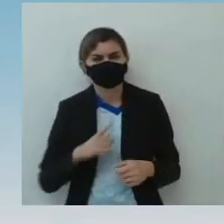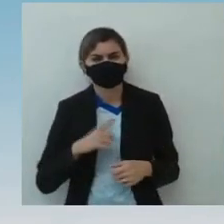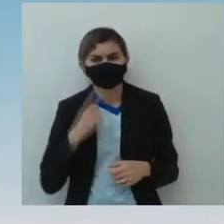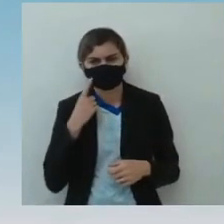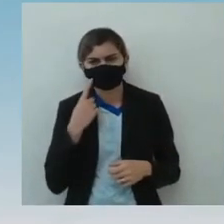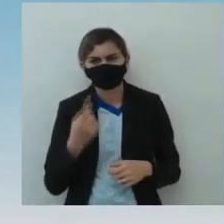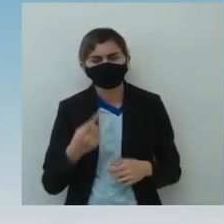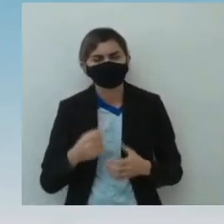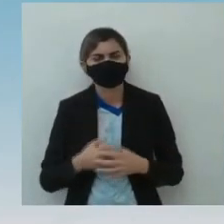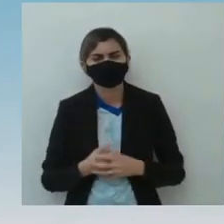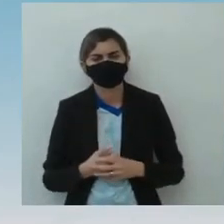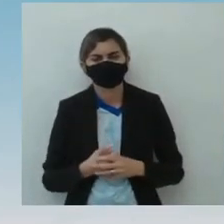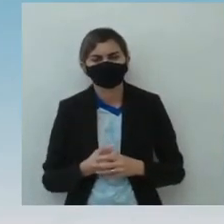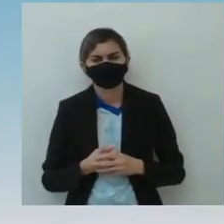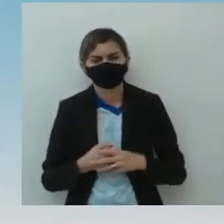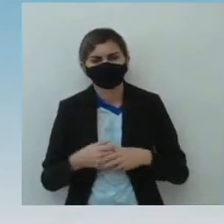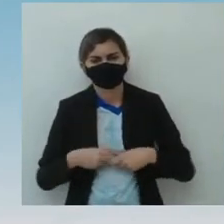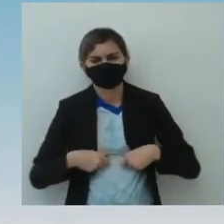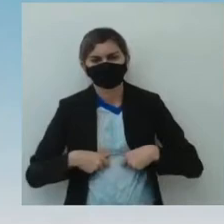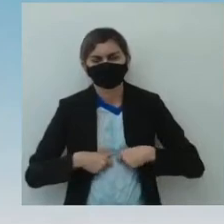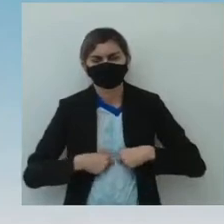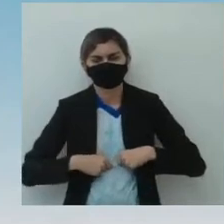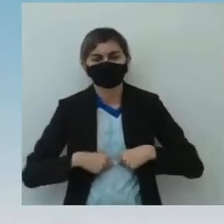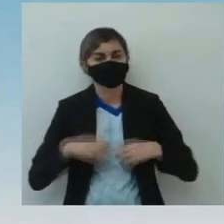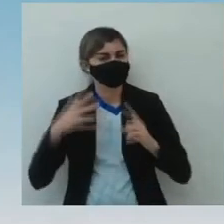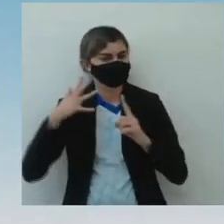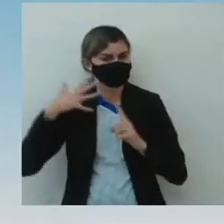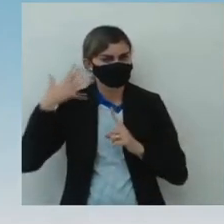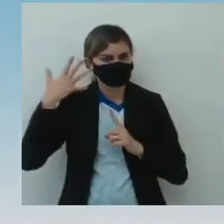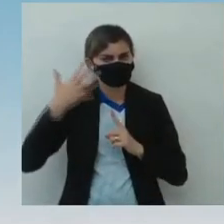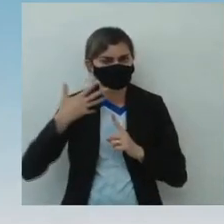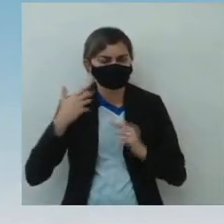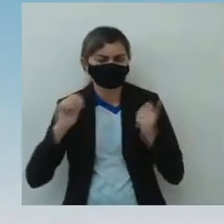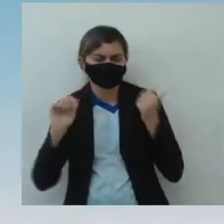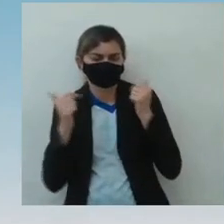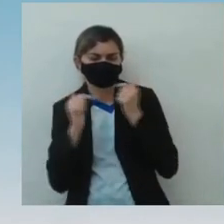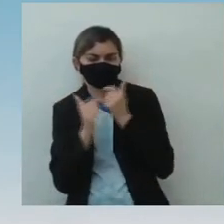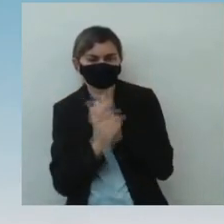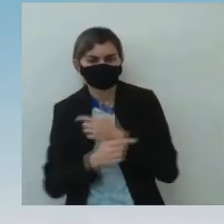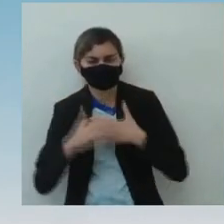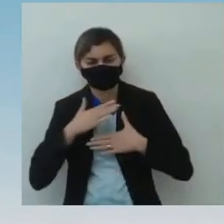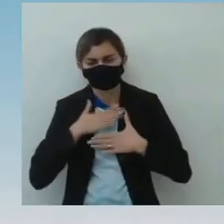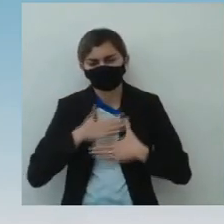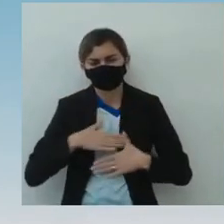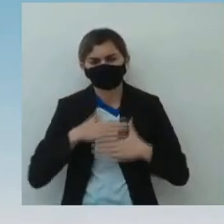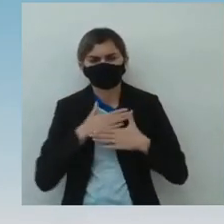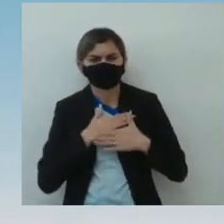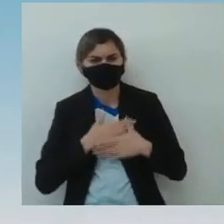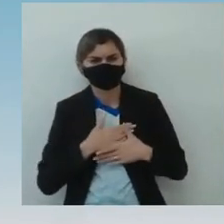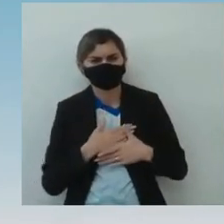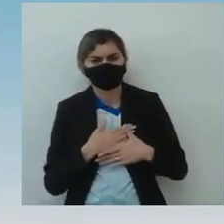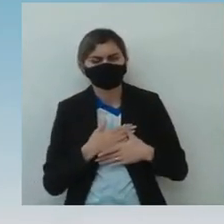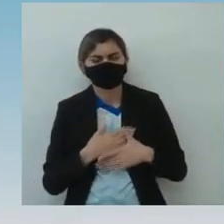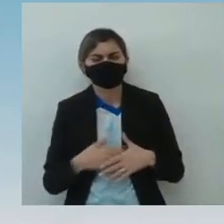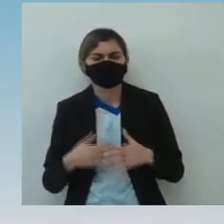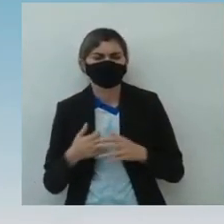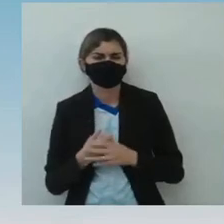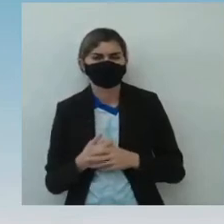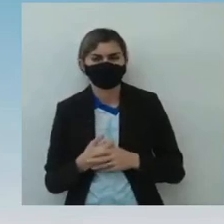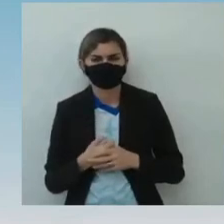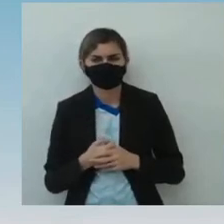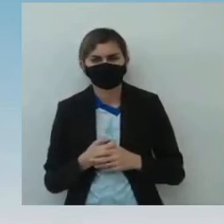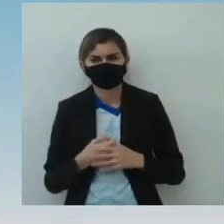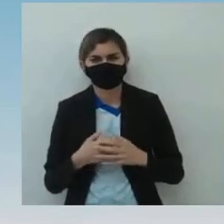Speech is the last Nation o discurso de entretenimento tá relaxado por natureza de